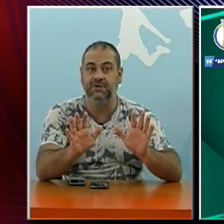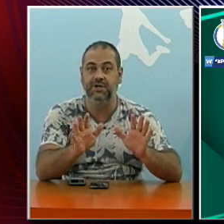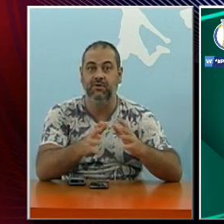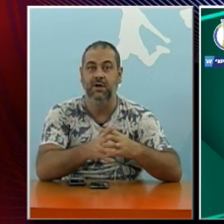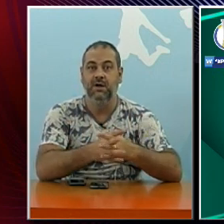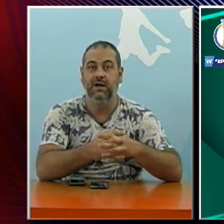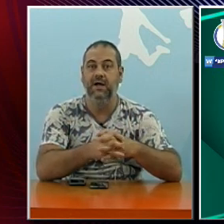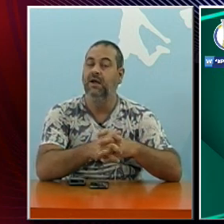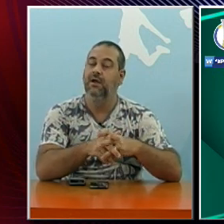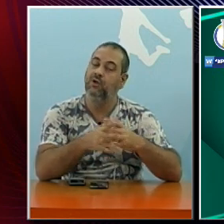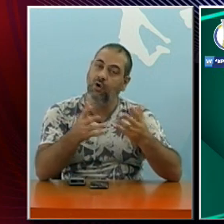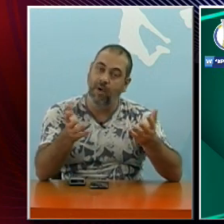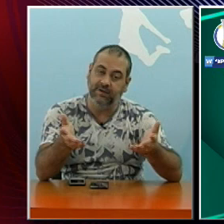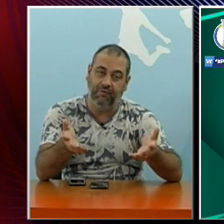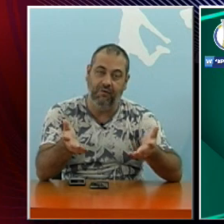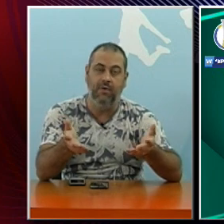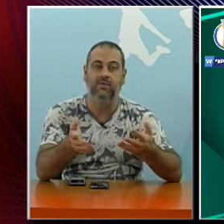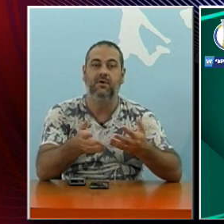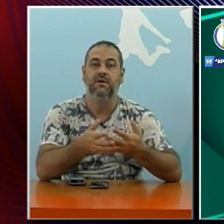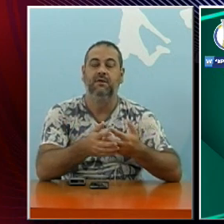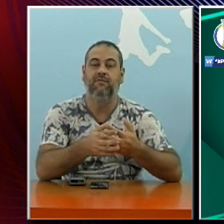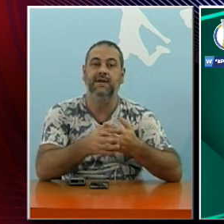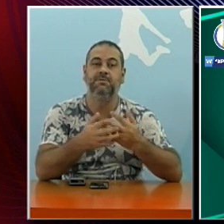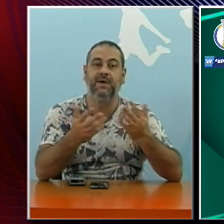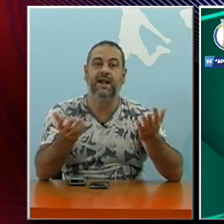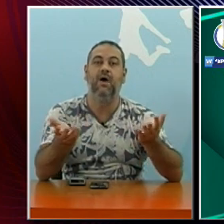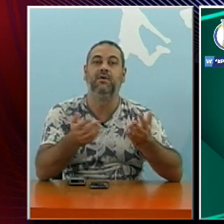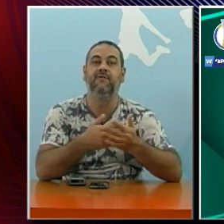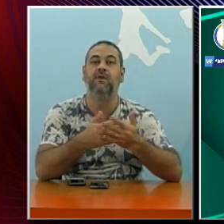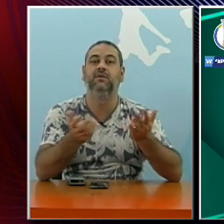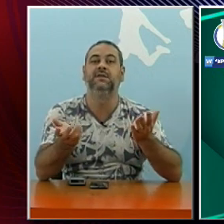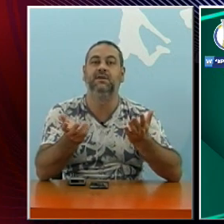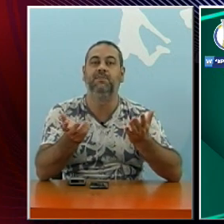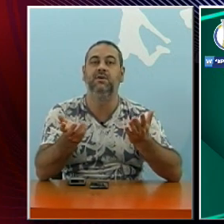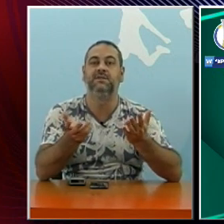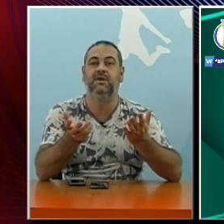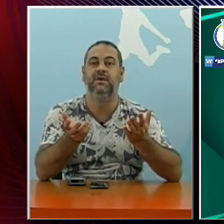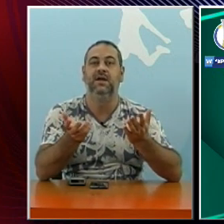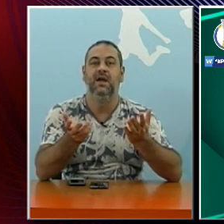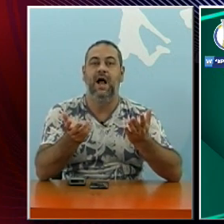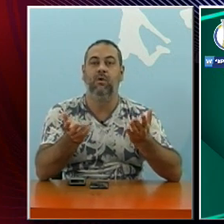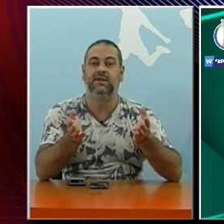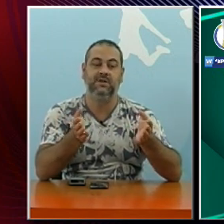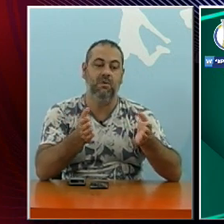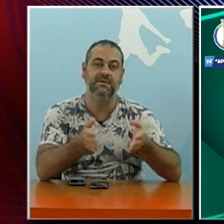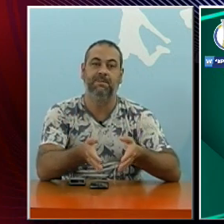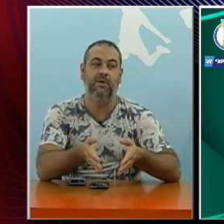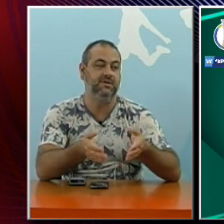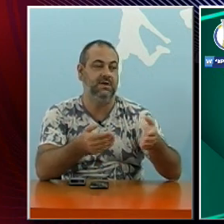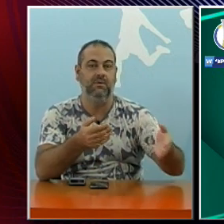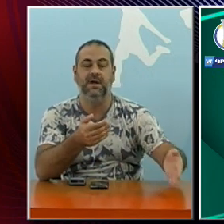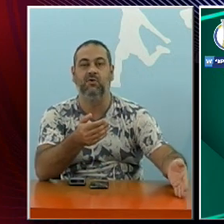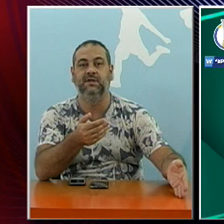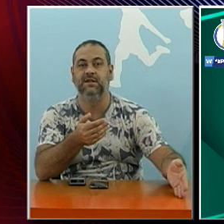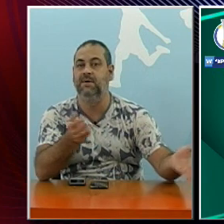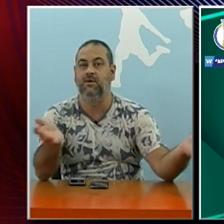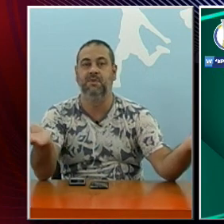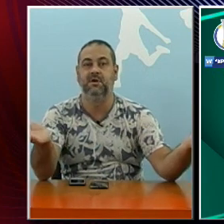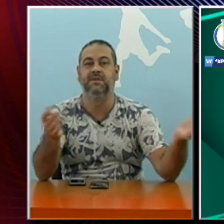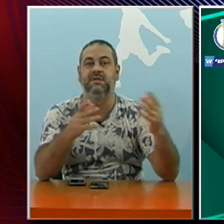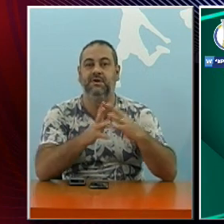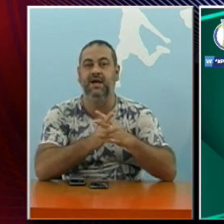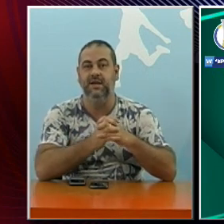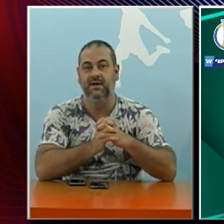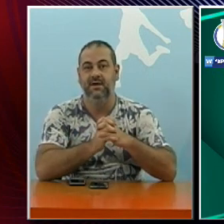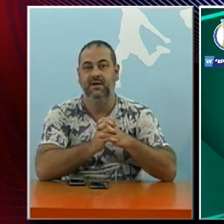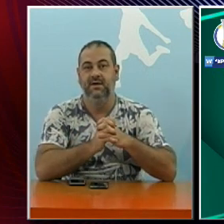é garantido, né? E o Botafogo vai esperar o que vai acontecer no Paulistão, né? Agora, se começar Paulistão e na outra semana começar